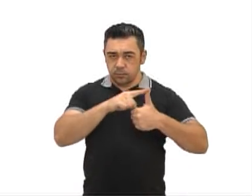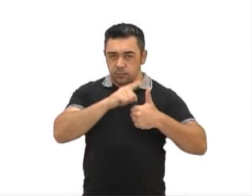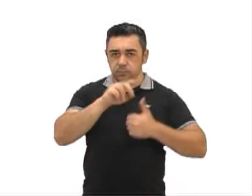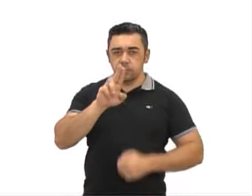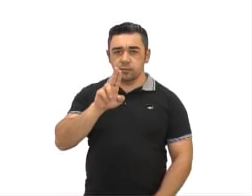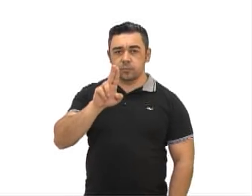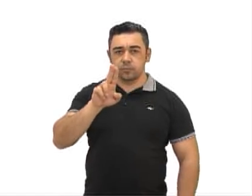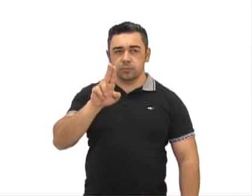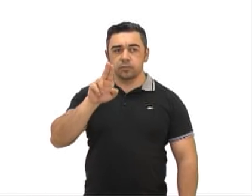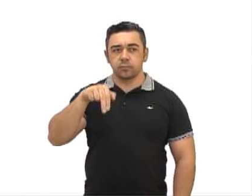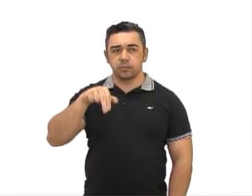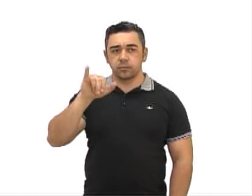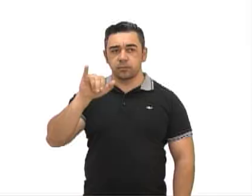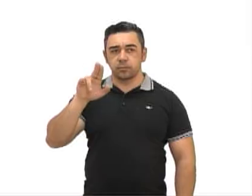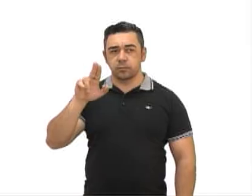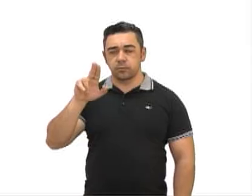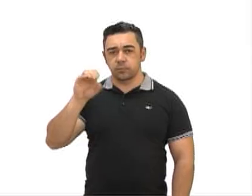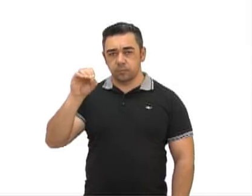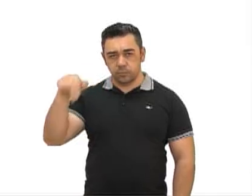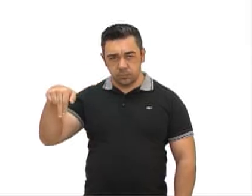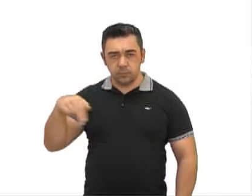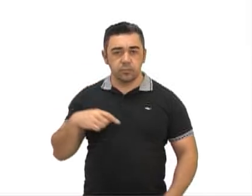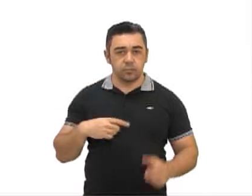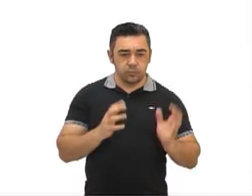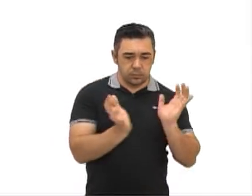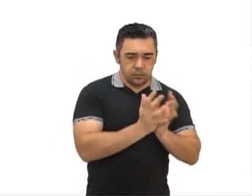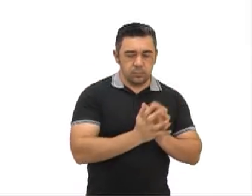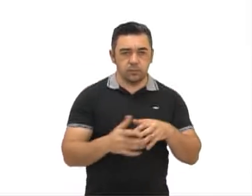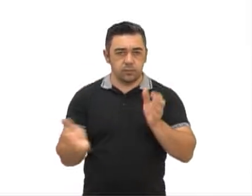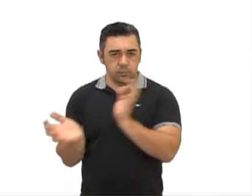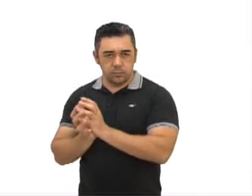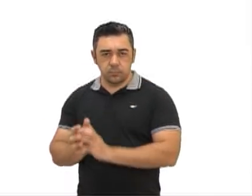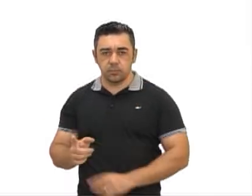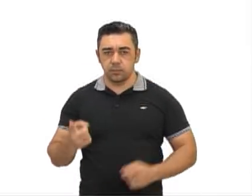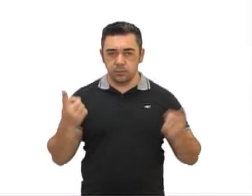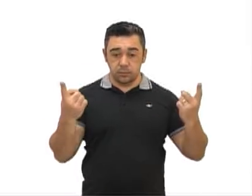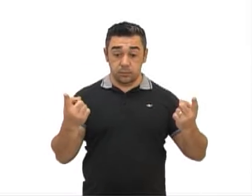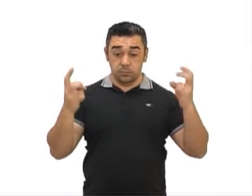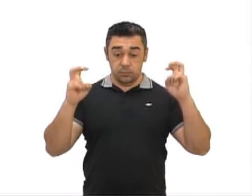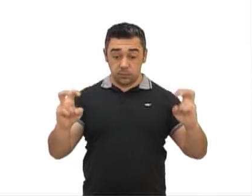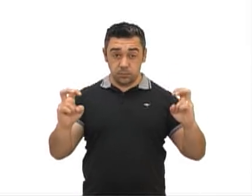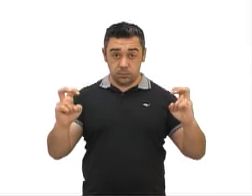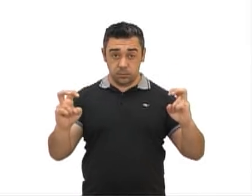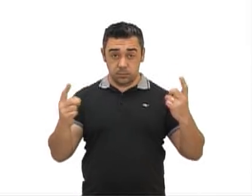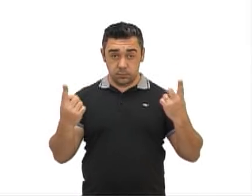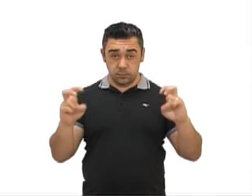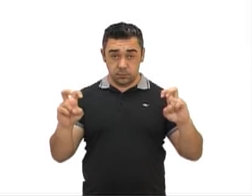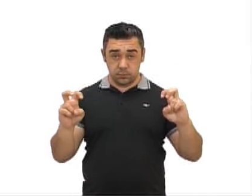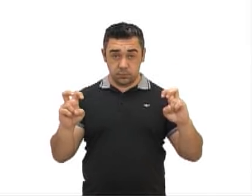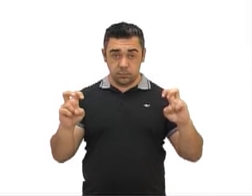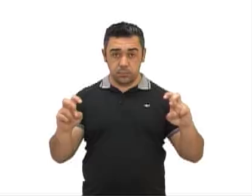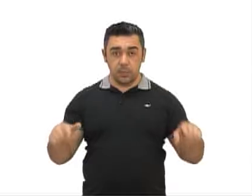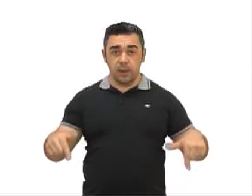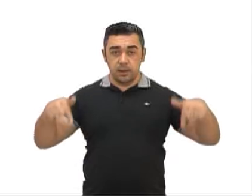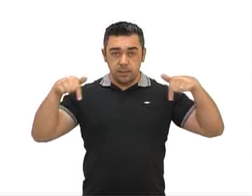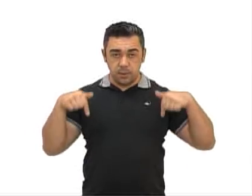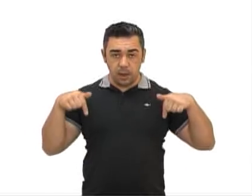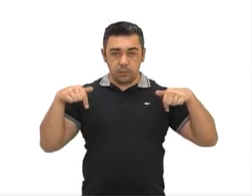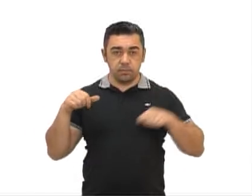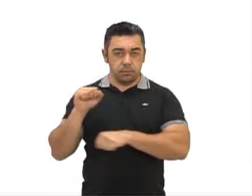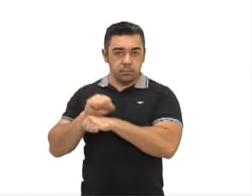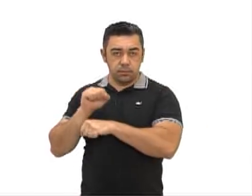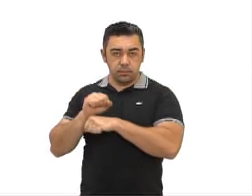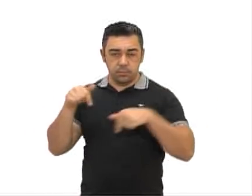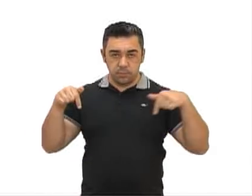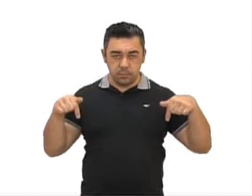rugby union é disputado por duas equipes de 15 jogadores e 7 reservas.